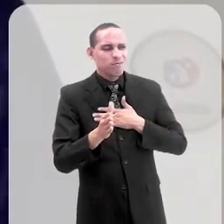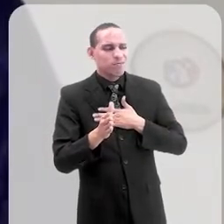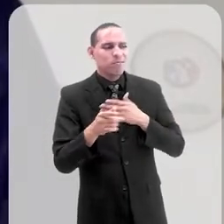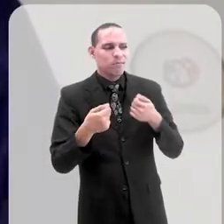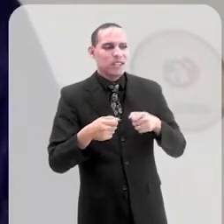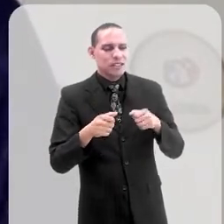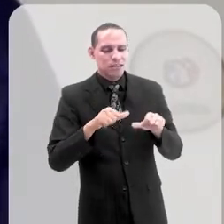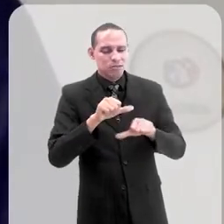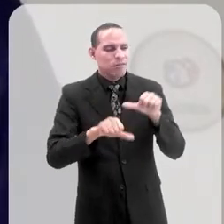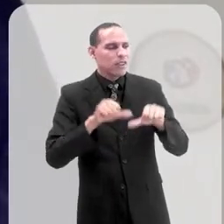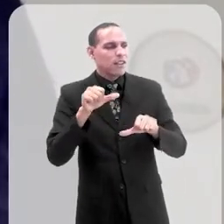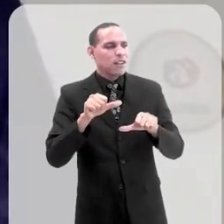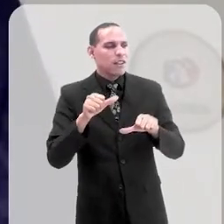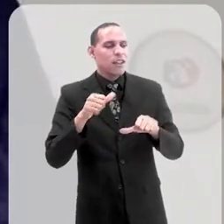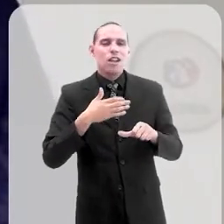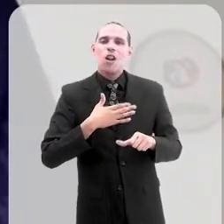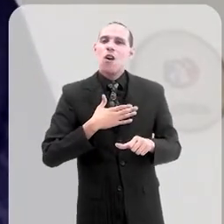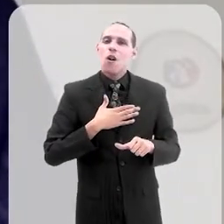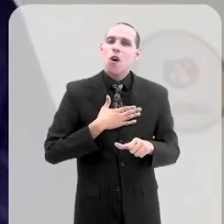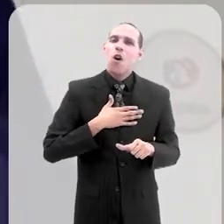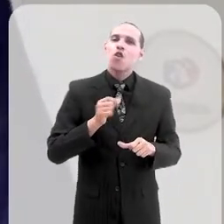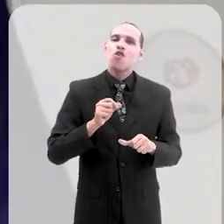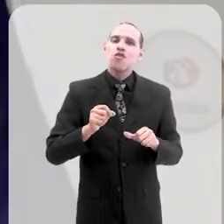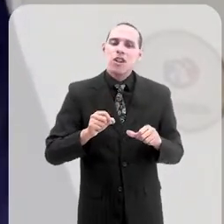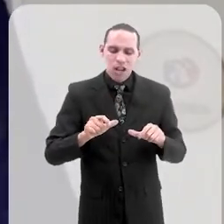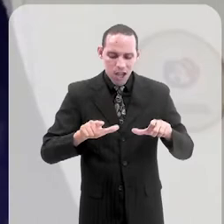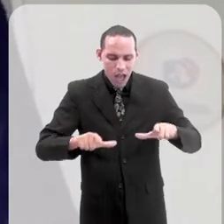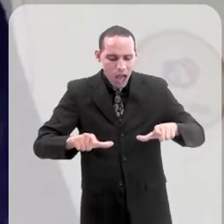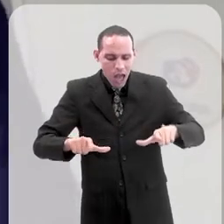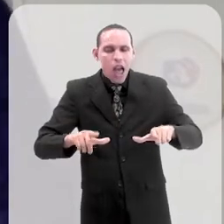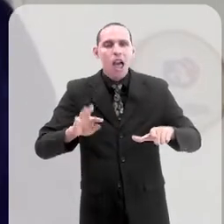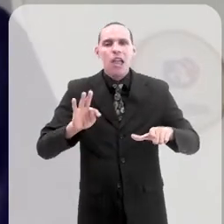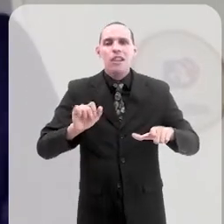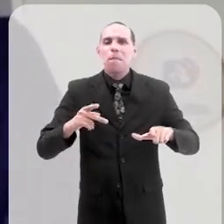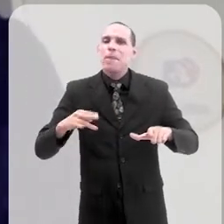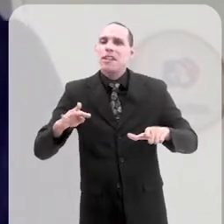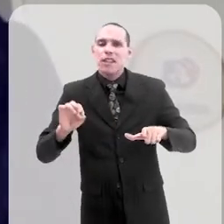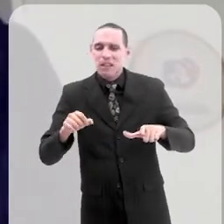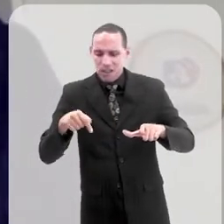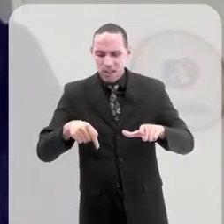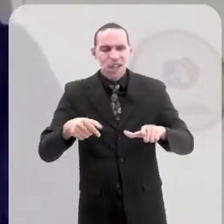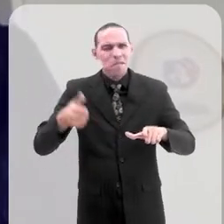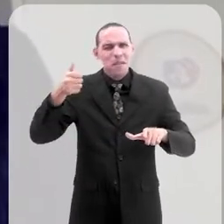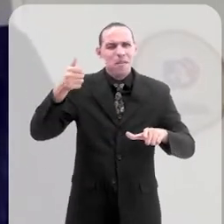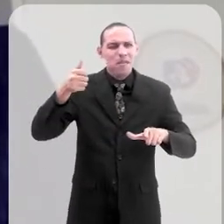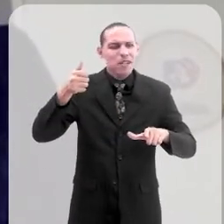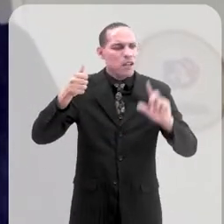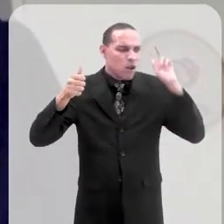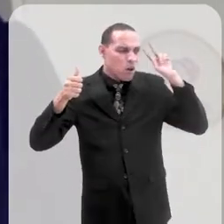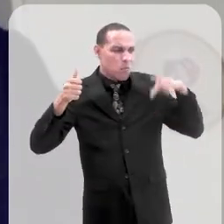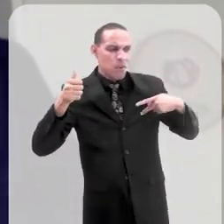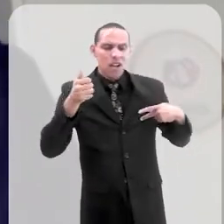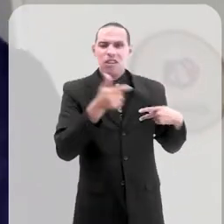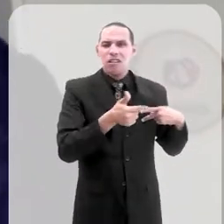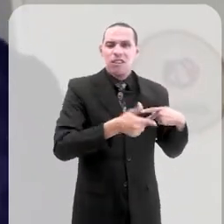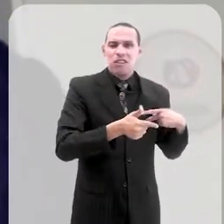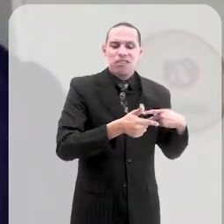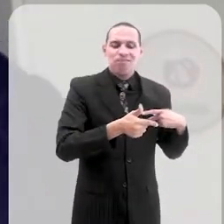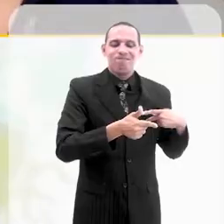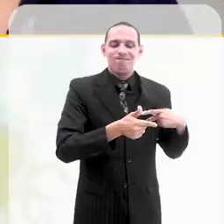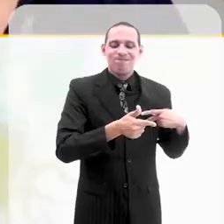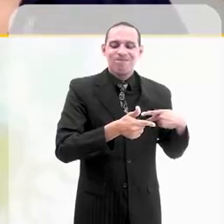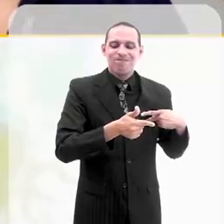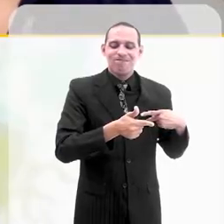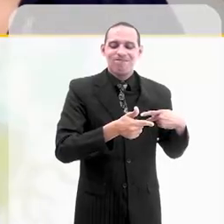a bandinha, o tapete, o objeto, do que o ser humano. Então,